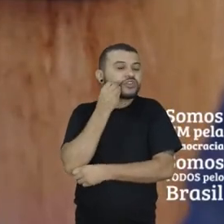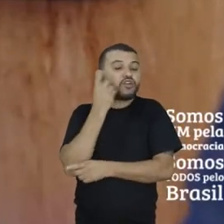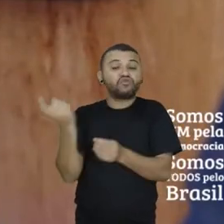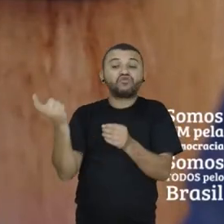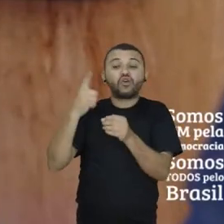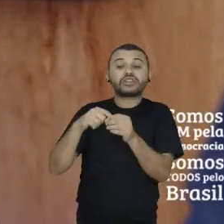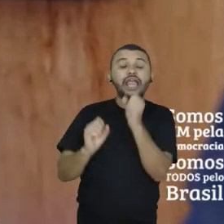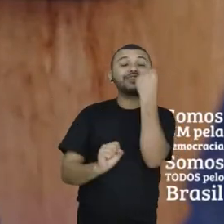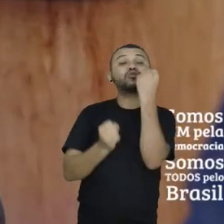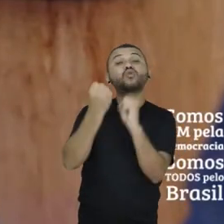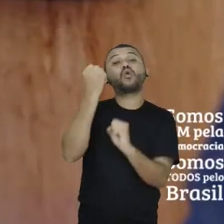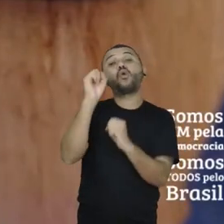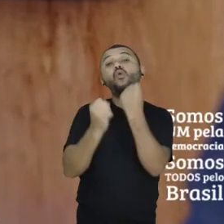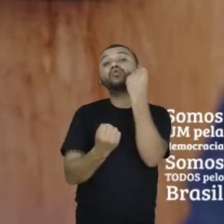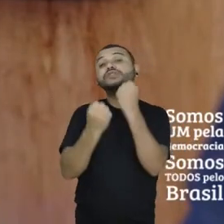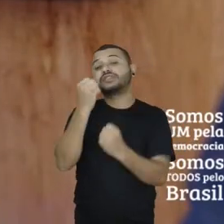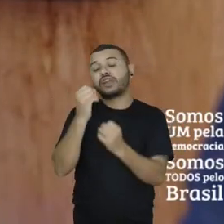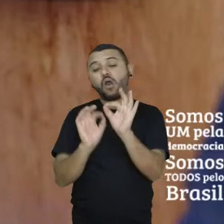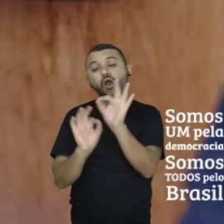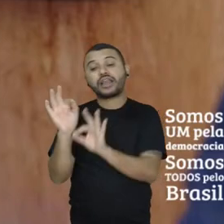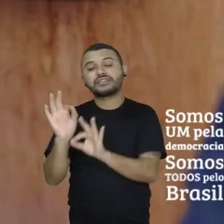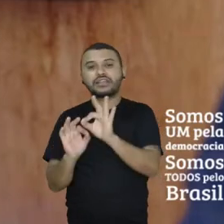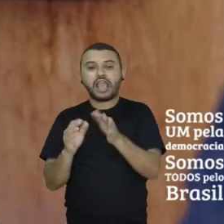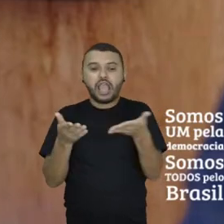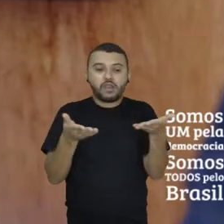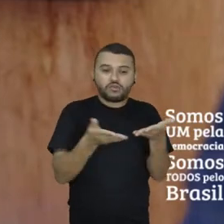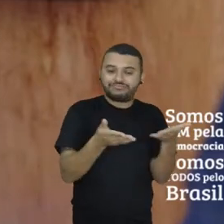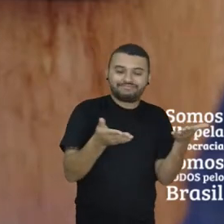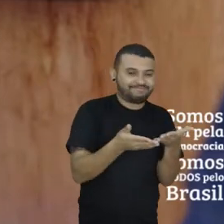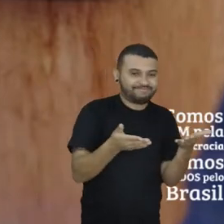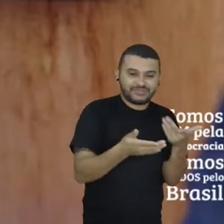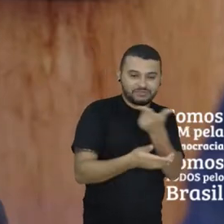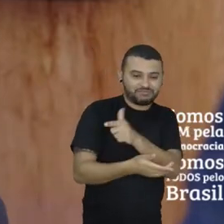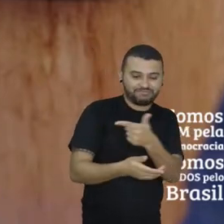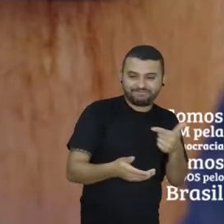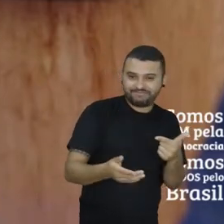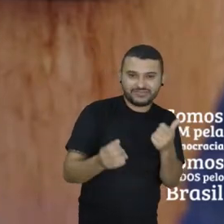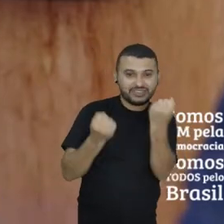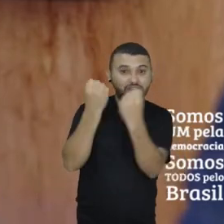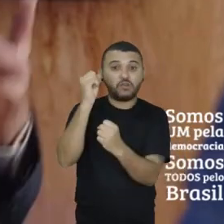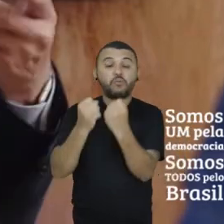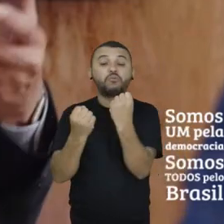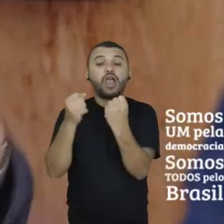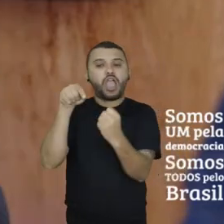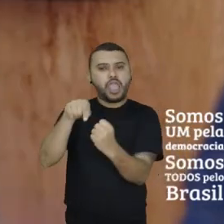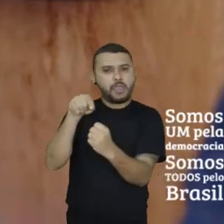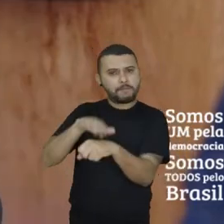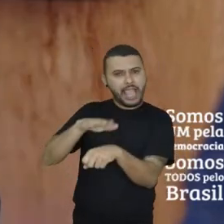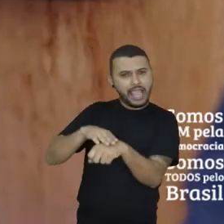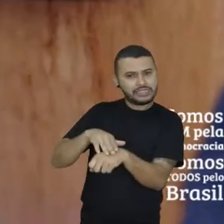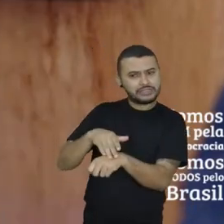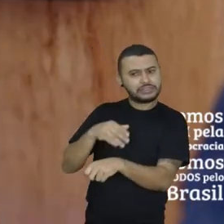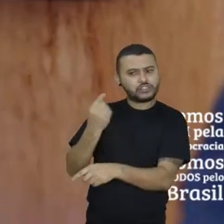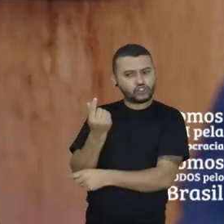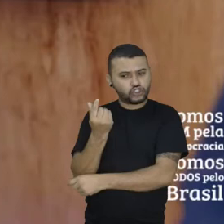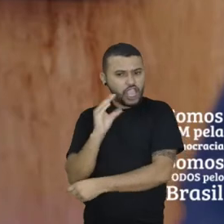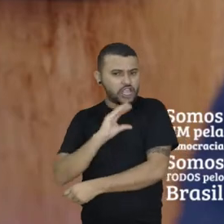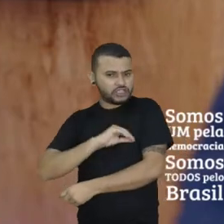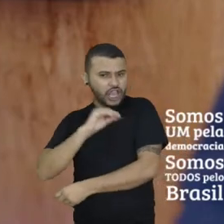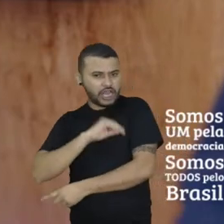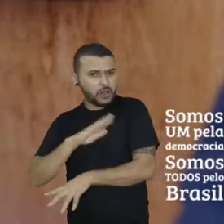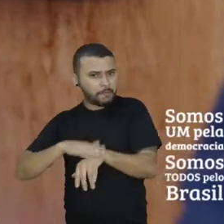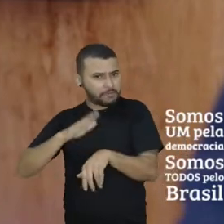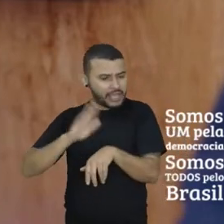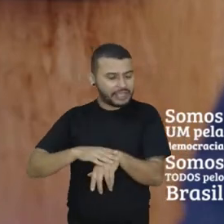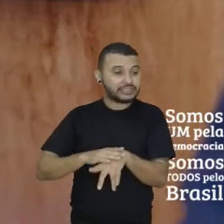indústria. Nós estamos desindustrializando. Você recuperar a indústria. A indústria agrega valor, paga salário mais alto, emprega mais.